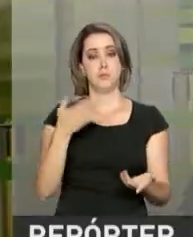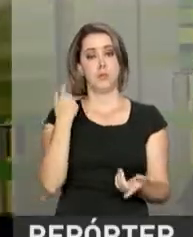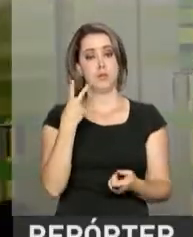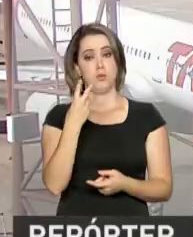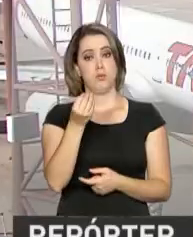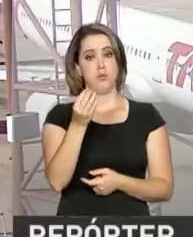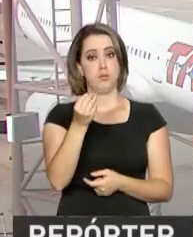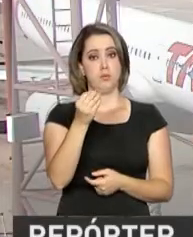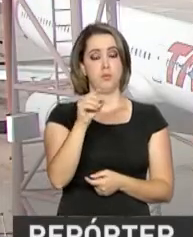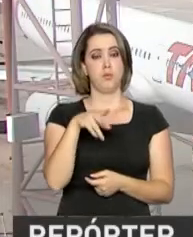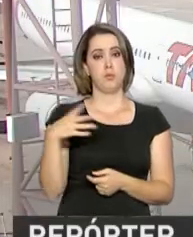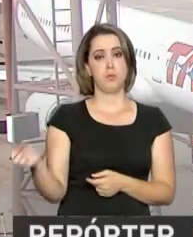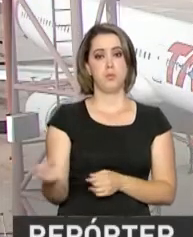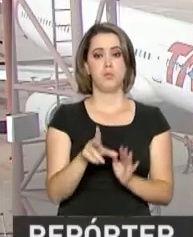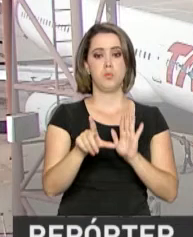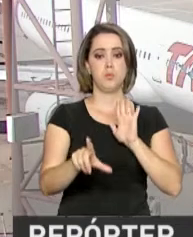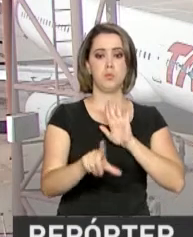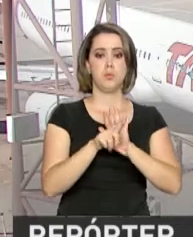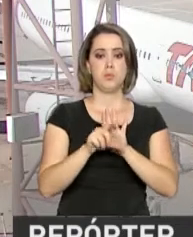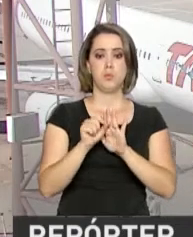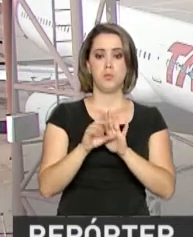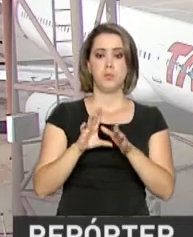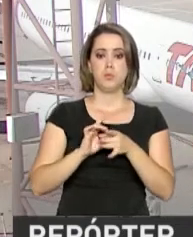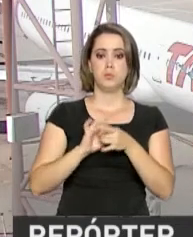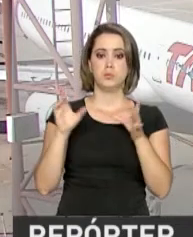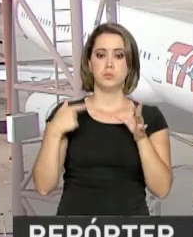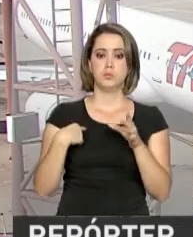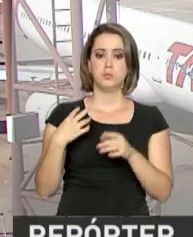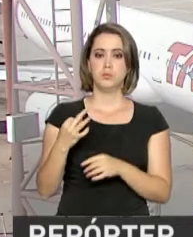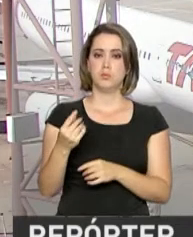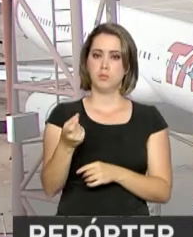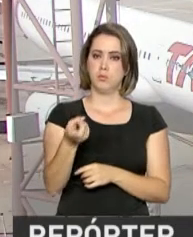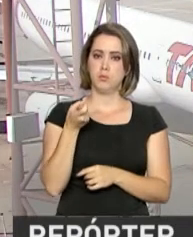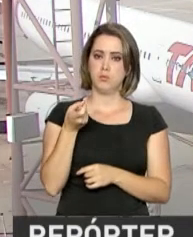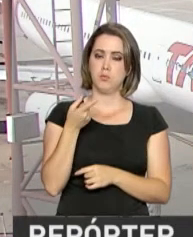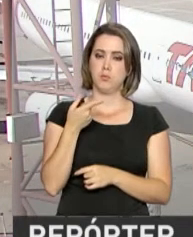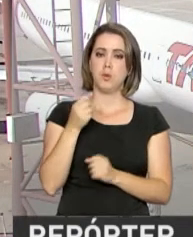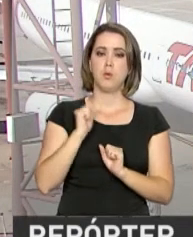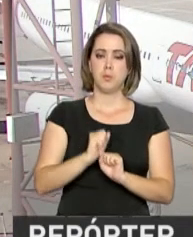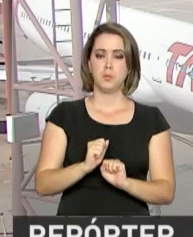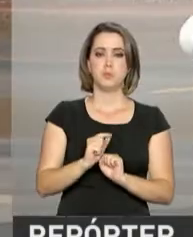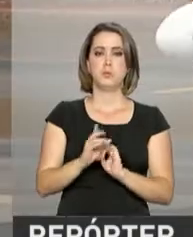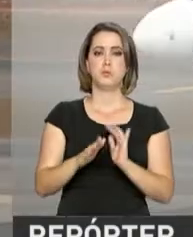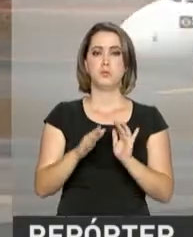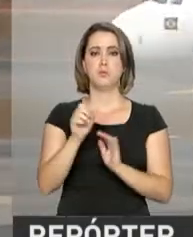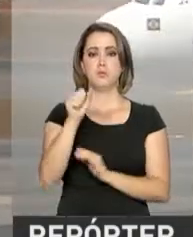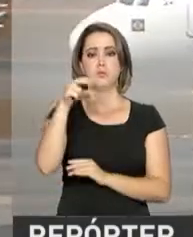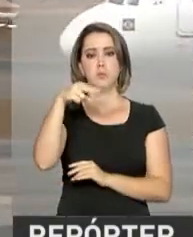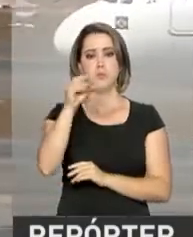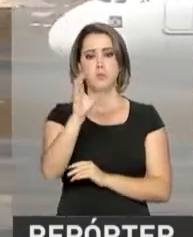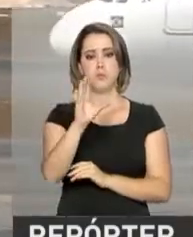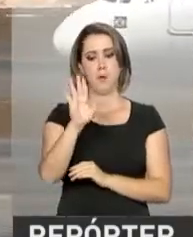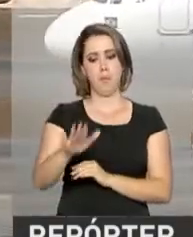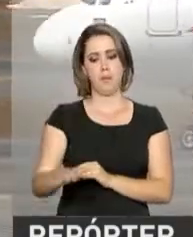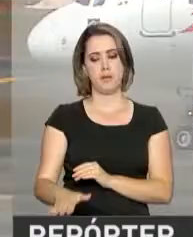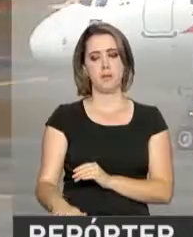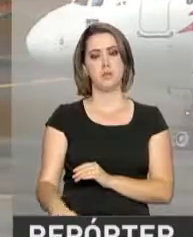anos 2000, uma nova legislação garantiu liberdade tarifária, o que permitiu, segundo a ANAC, a queda